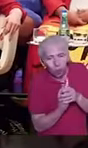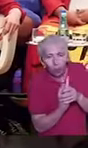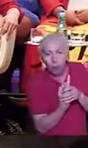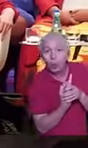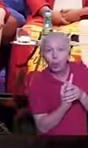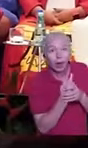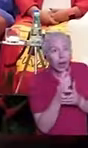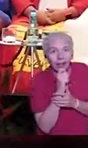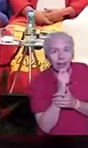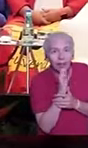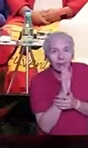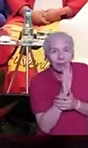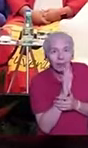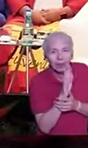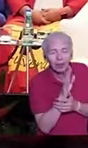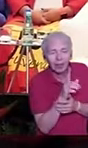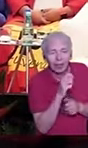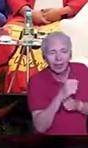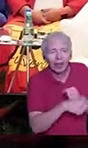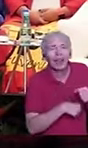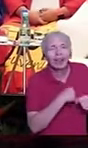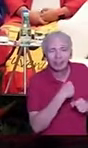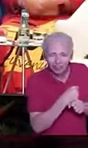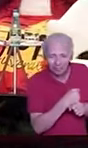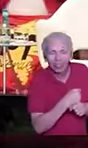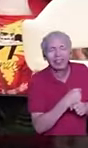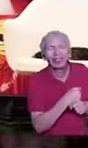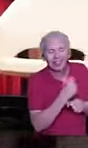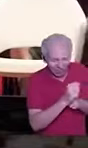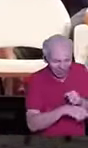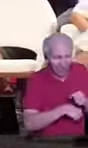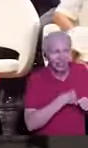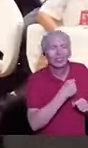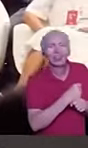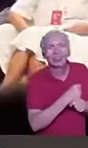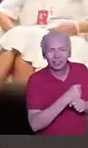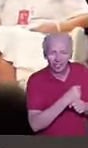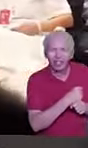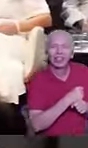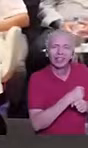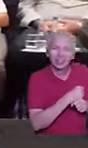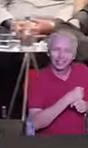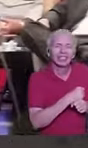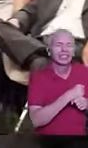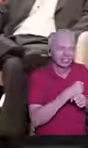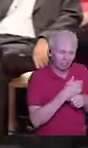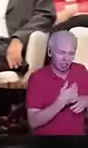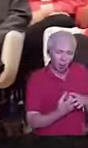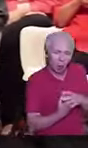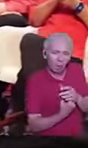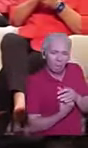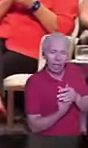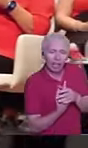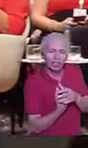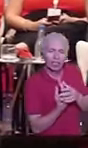brotou. E é o ano que vem. É o ano que vem que vai começar a brotar e vocês vão estar